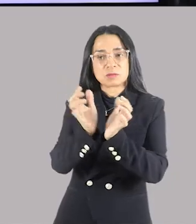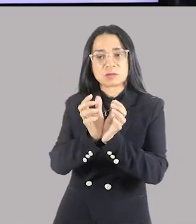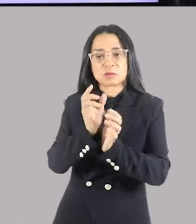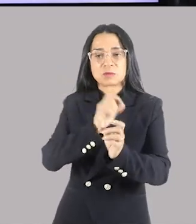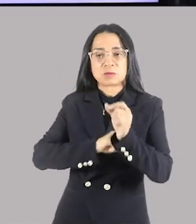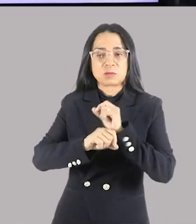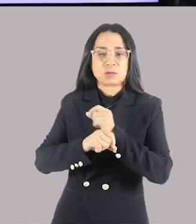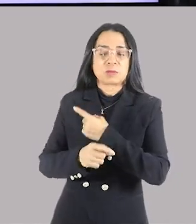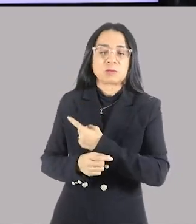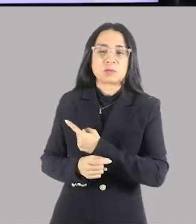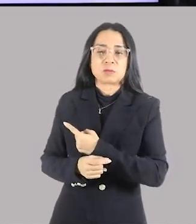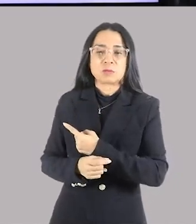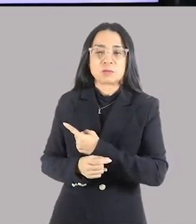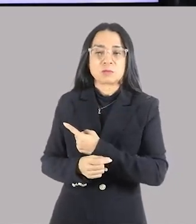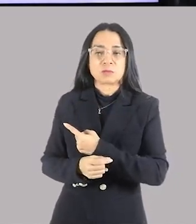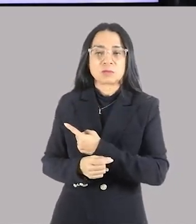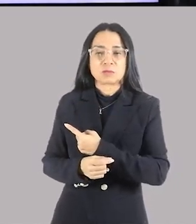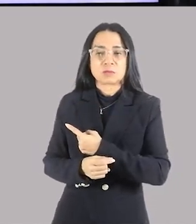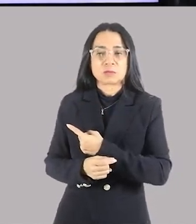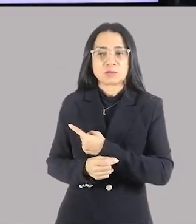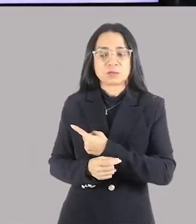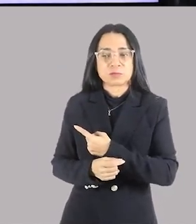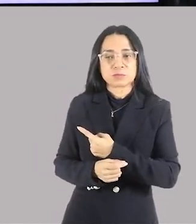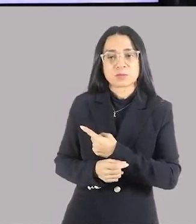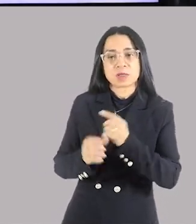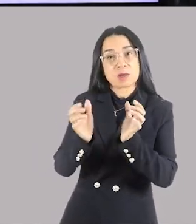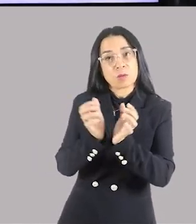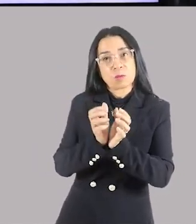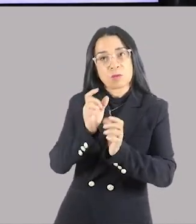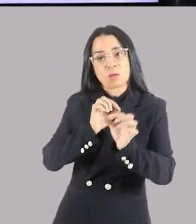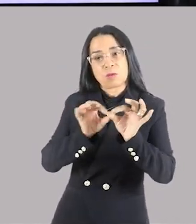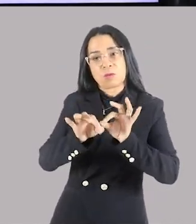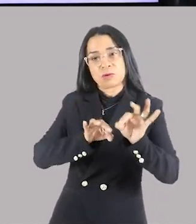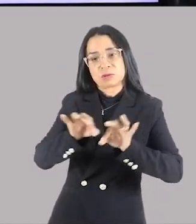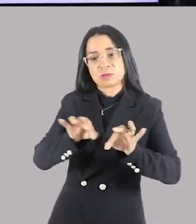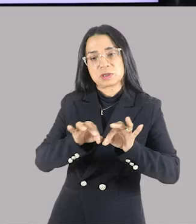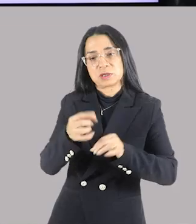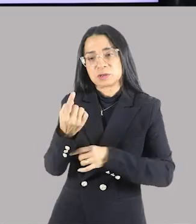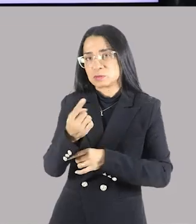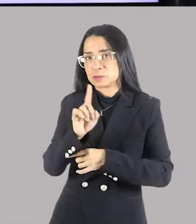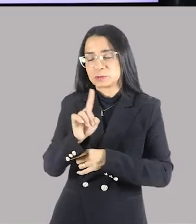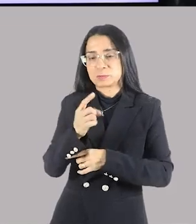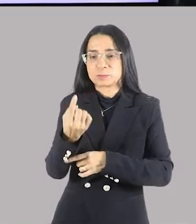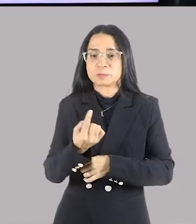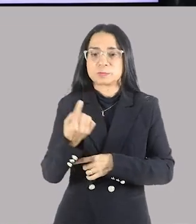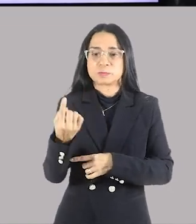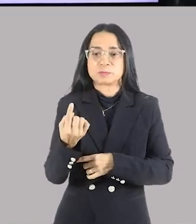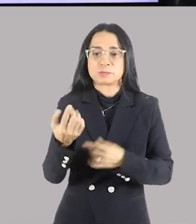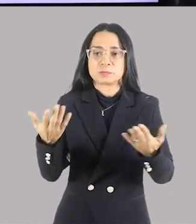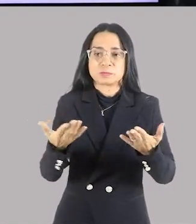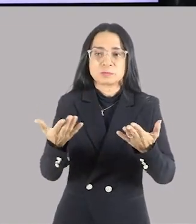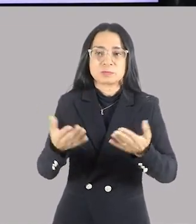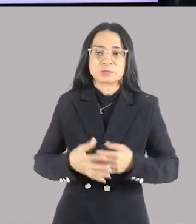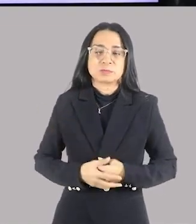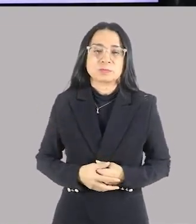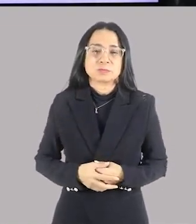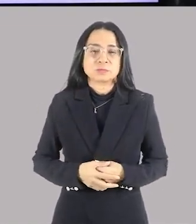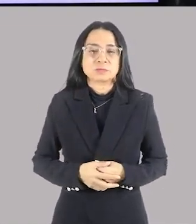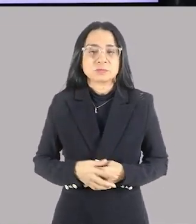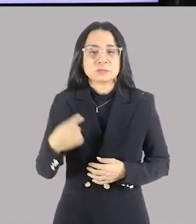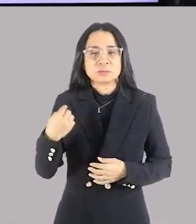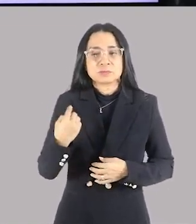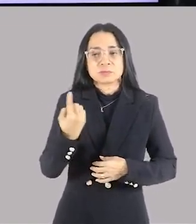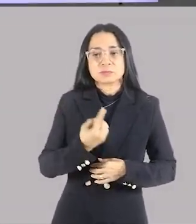atuação funcional, será órgão colegiado, não será órgão singular, perfeito? Vamos agora as